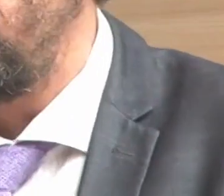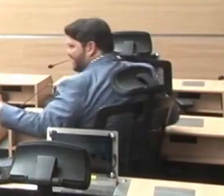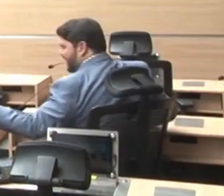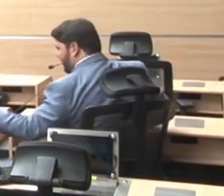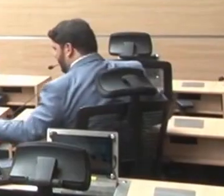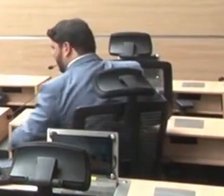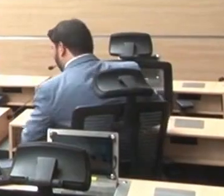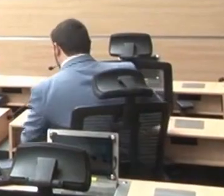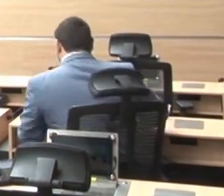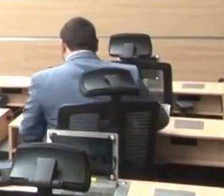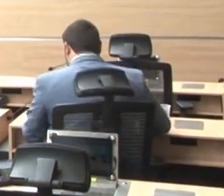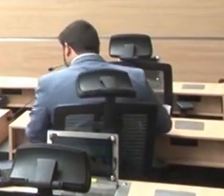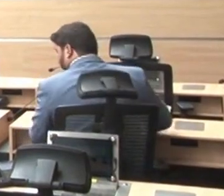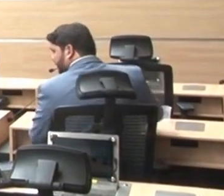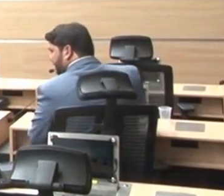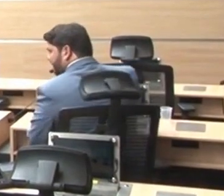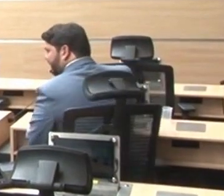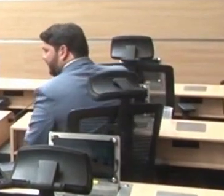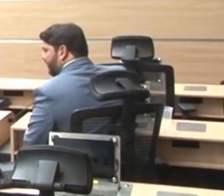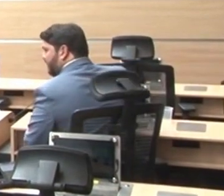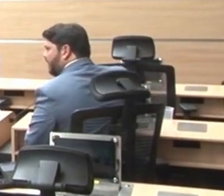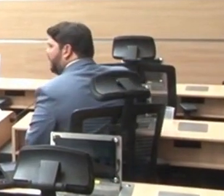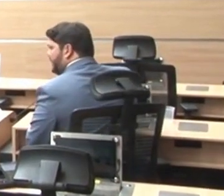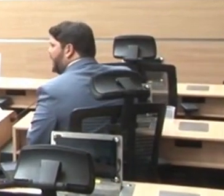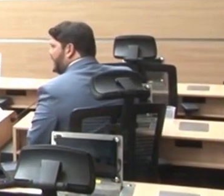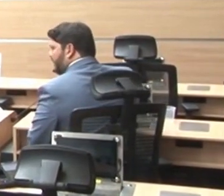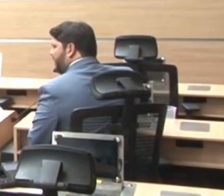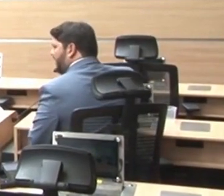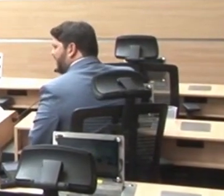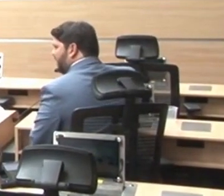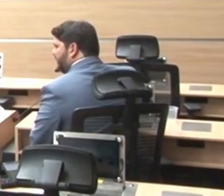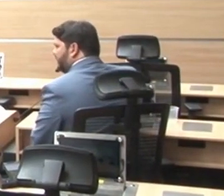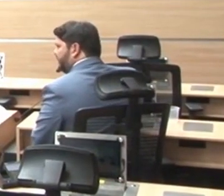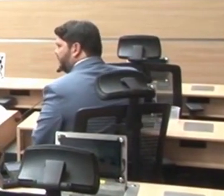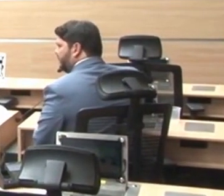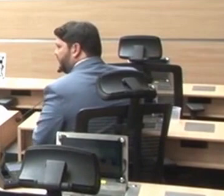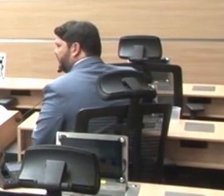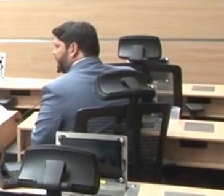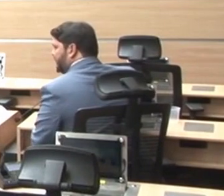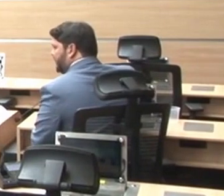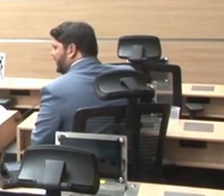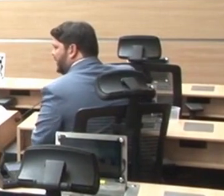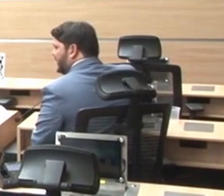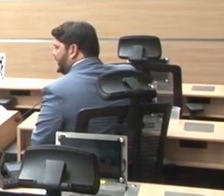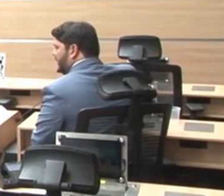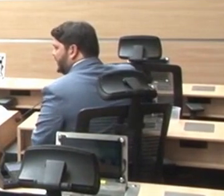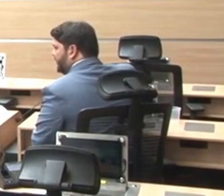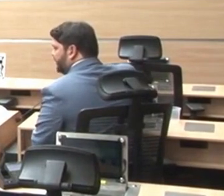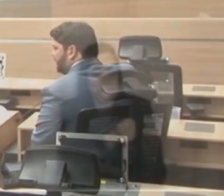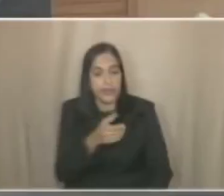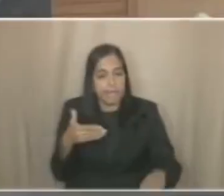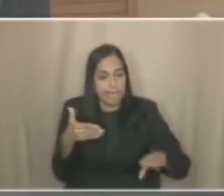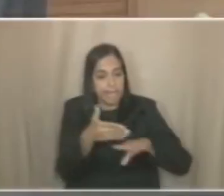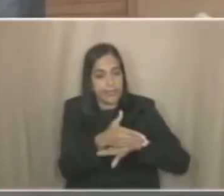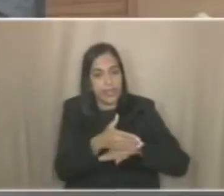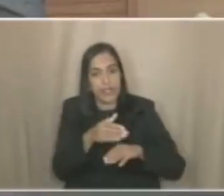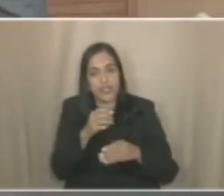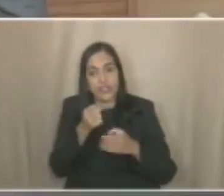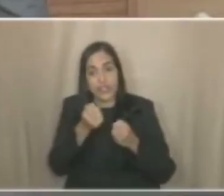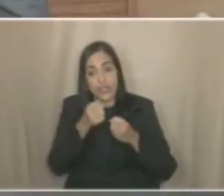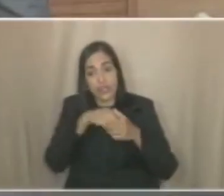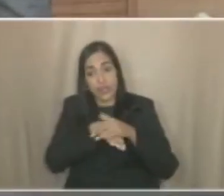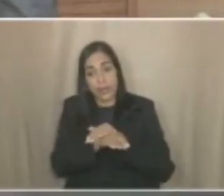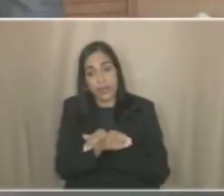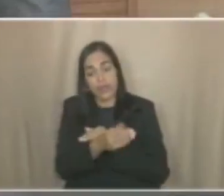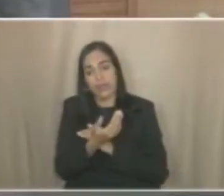Caps parlamentar ainda celebrou os 10 anos da realização do movimento ocupe Estelita nesses 10